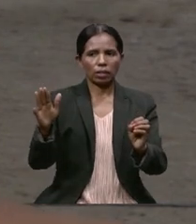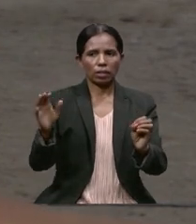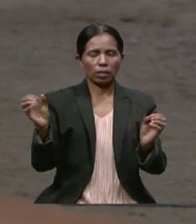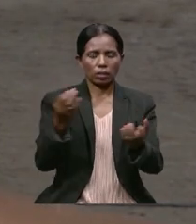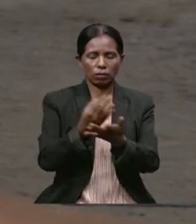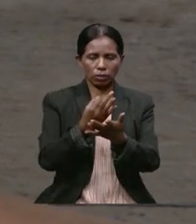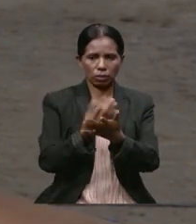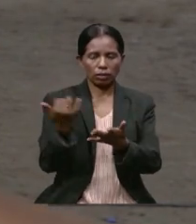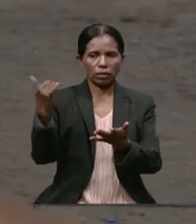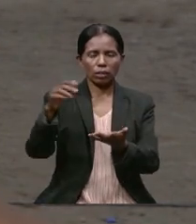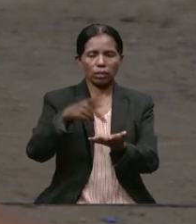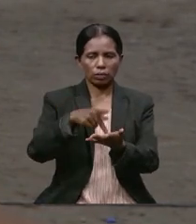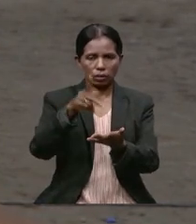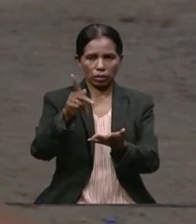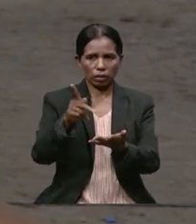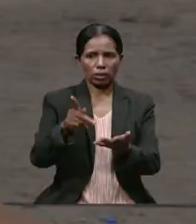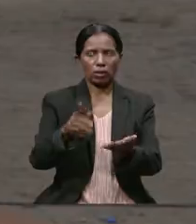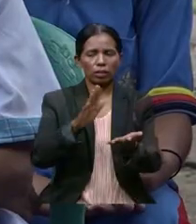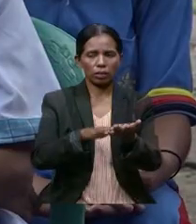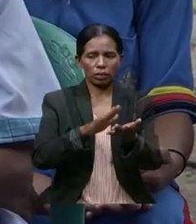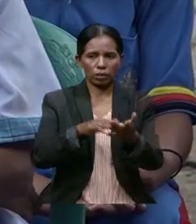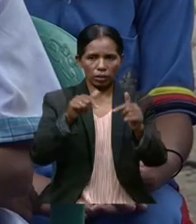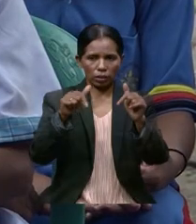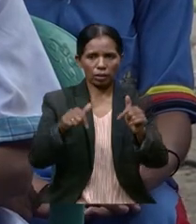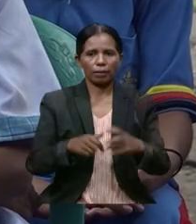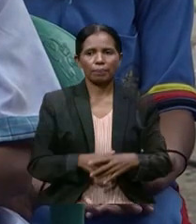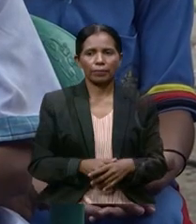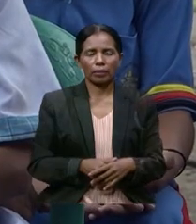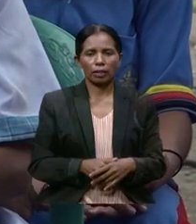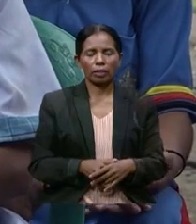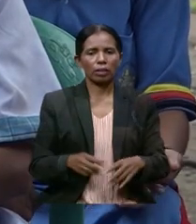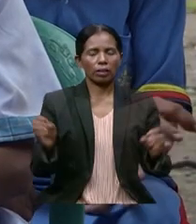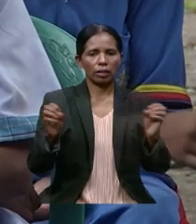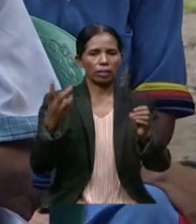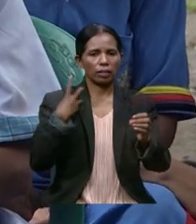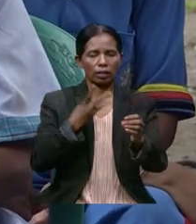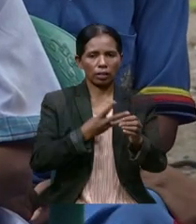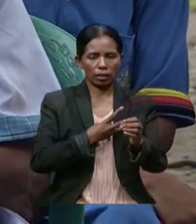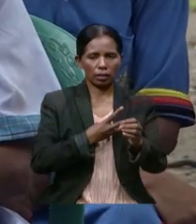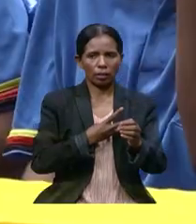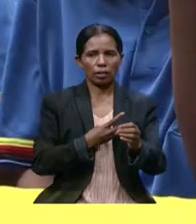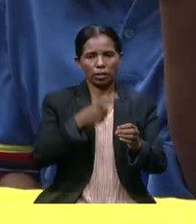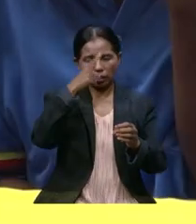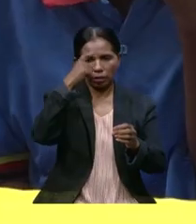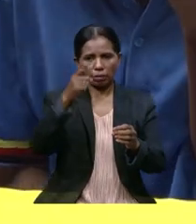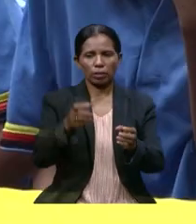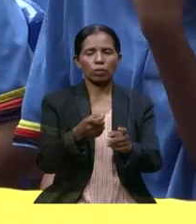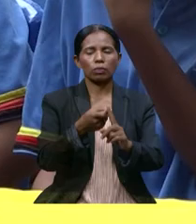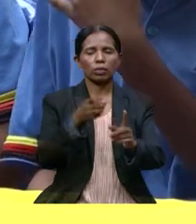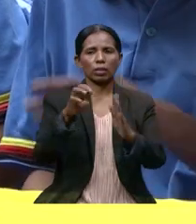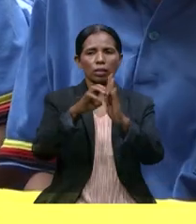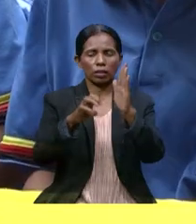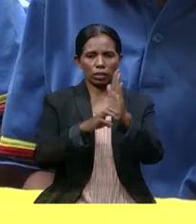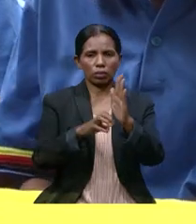vencimento ne bem que ser atu se selo e escola resisto nenet a la iha atu selo escola tamba ne hus estado kulia